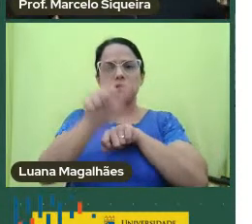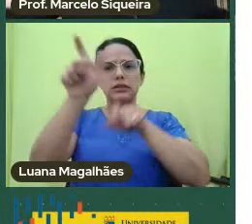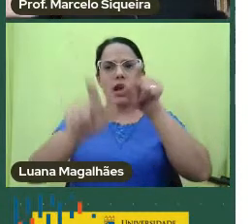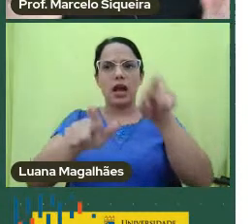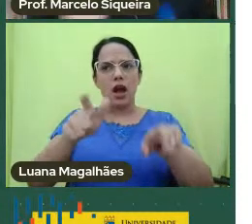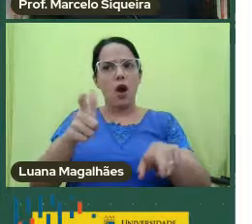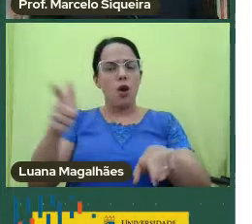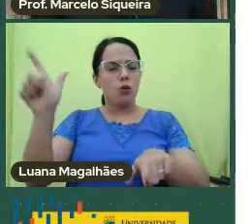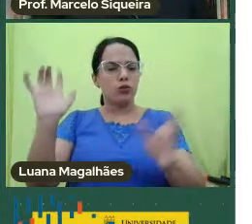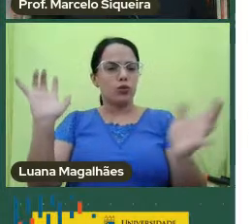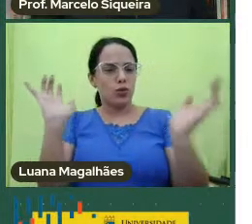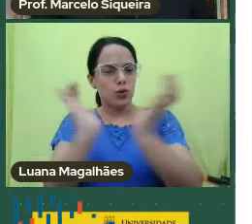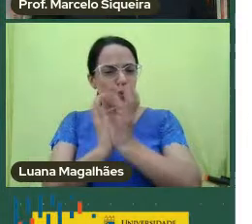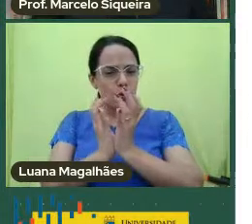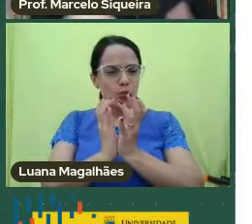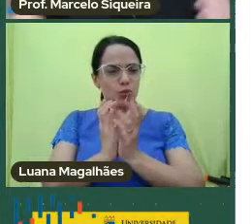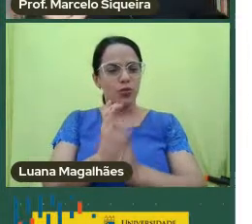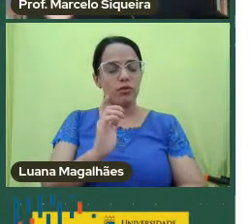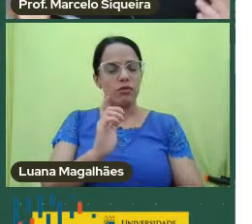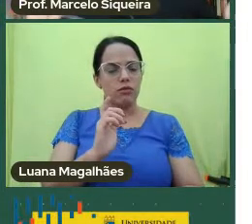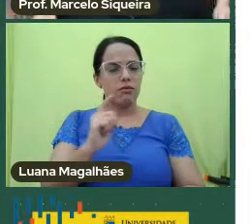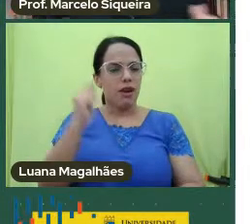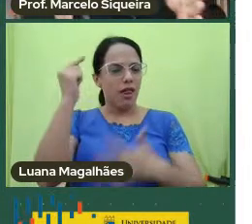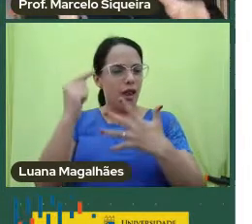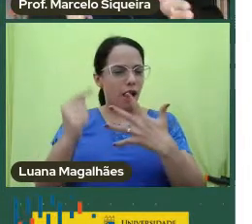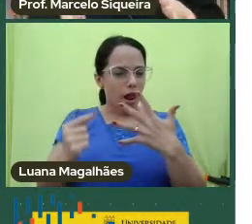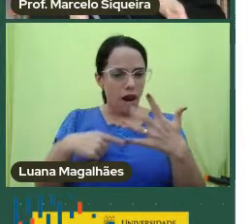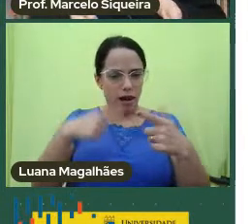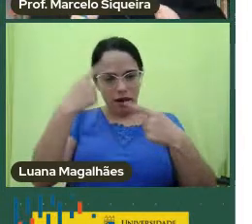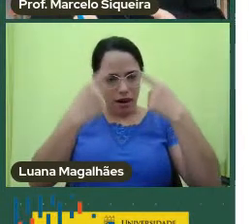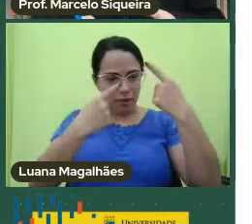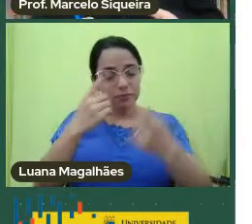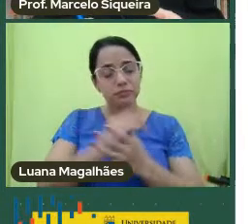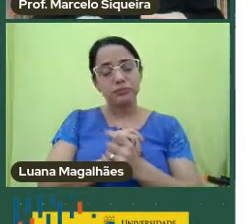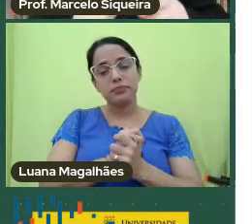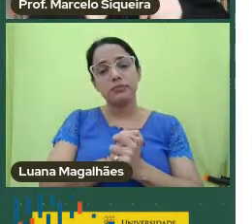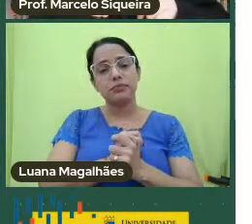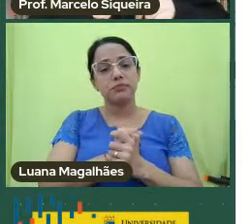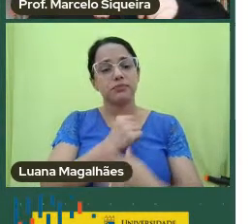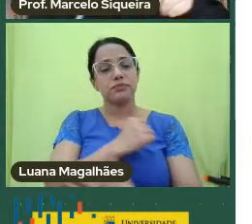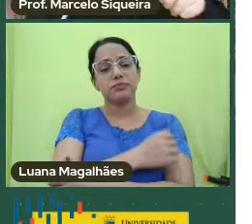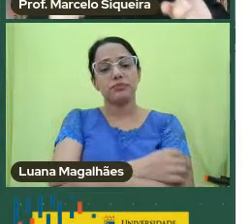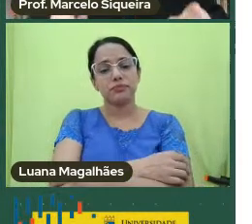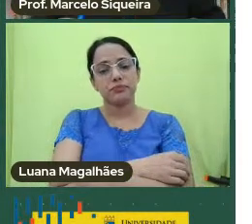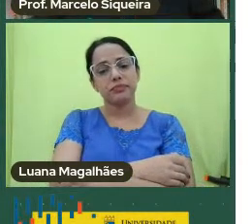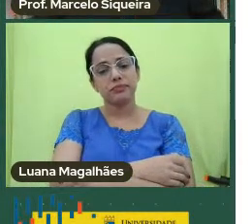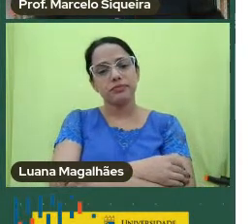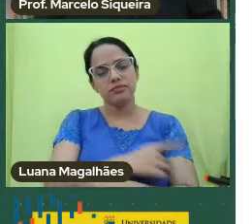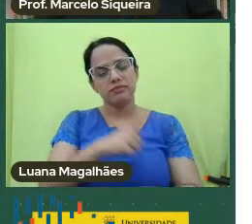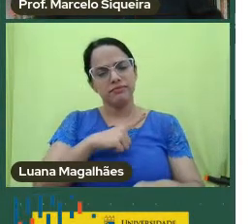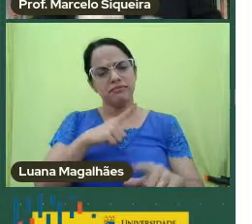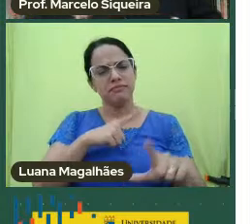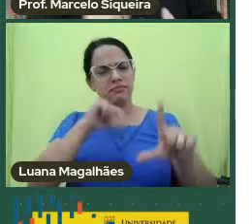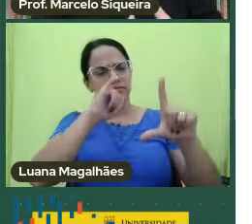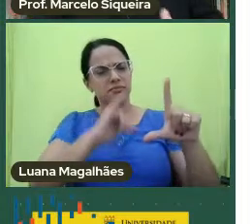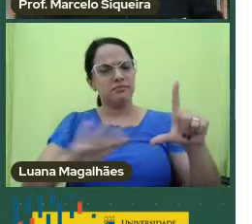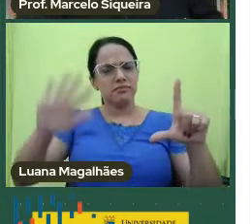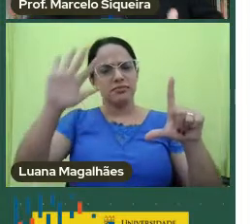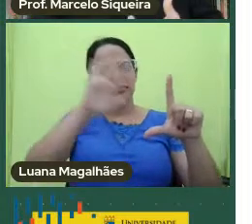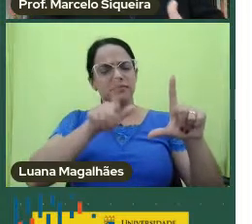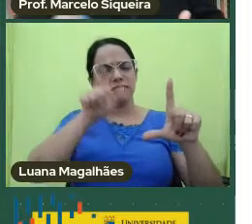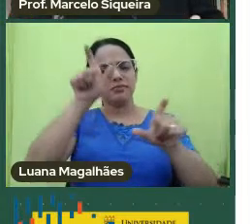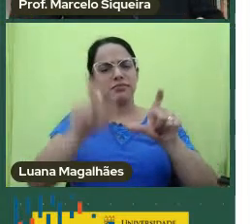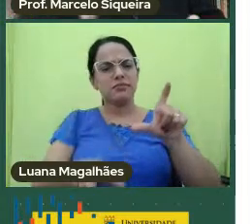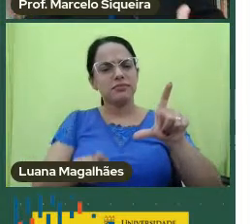blá, blá, blá, e assim por aí vai. Ou seja, por mais que a gente tenha numa imagem todos os critérios definidos de contexto,